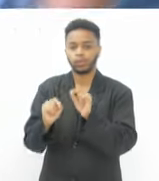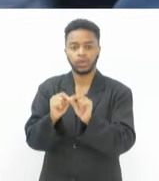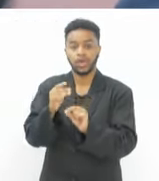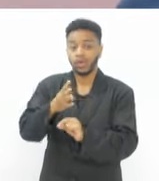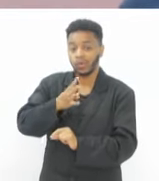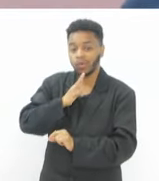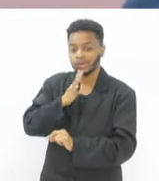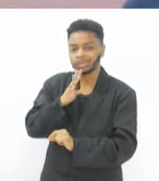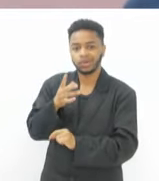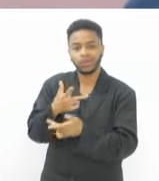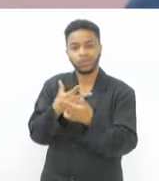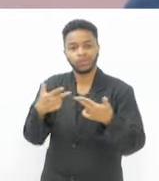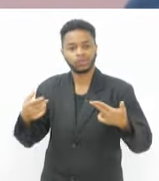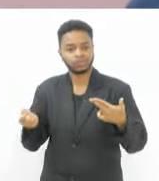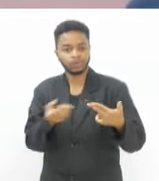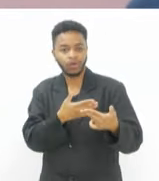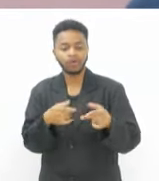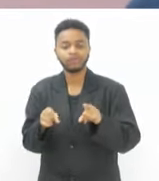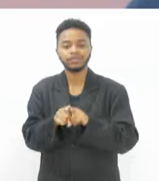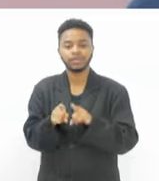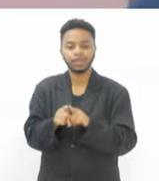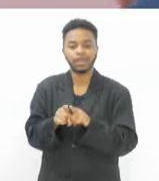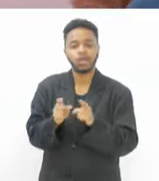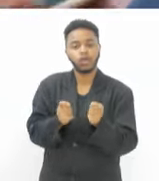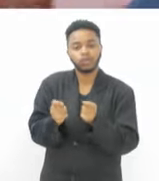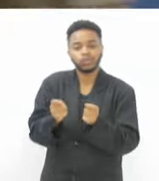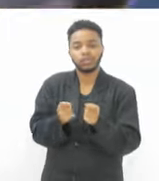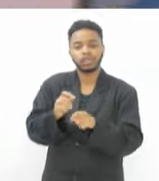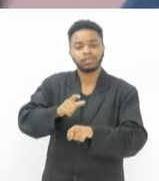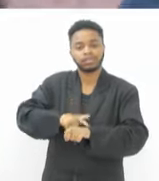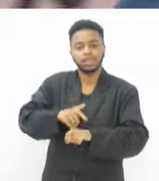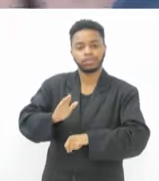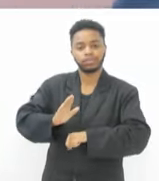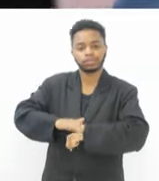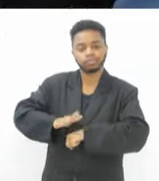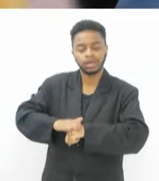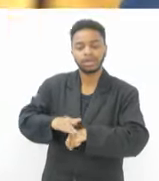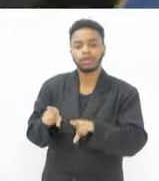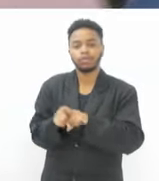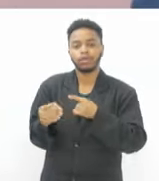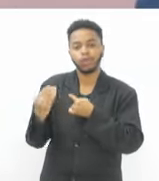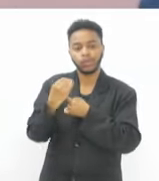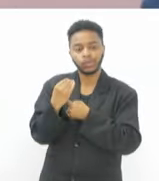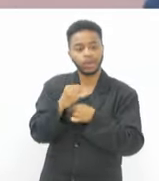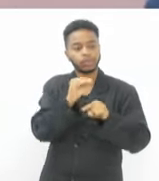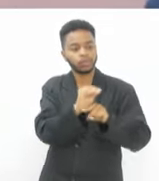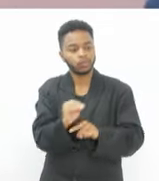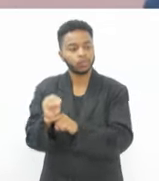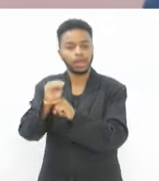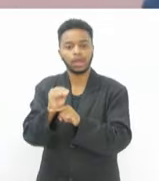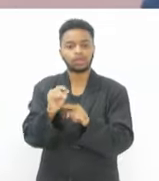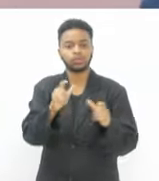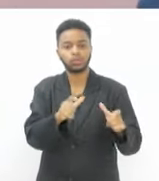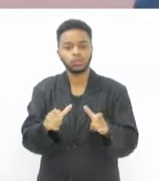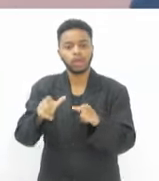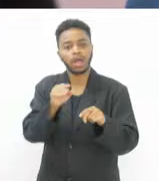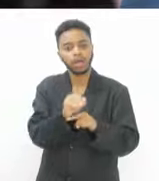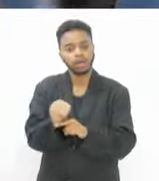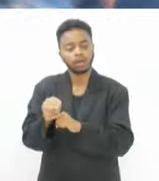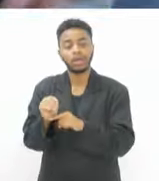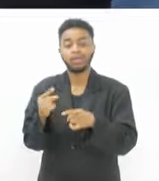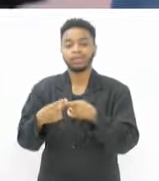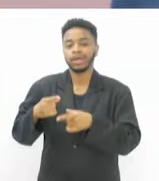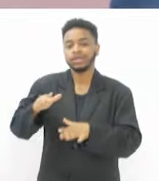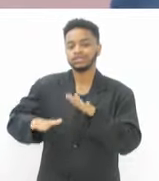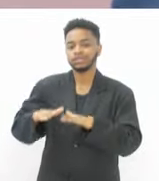conhecer o novo, de gerenciar o próprio tempo, de cuidarem de si, do outro, do espaço. Muitas vezes